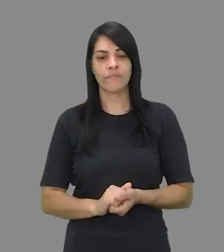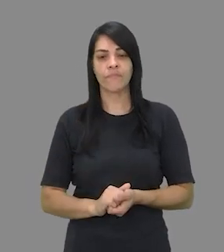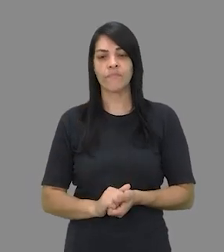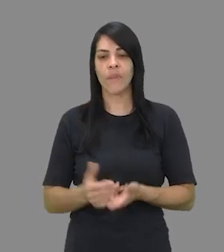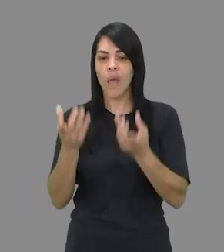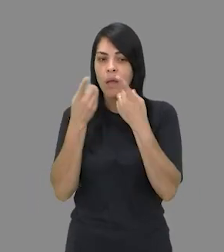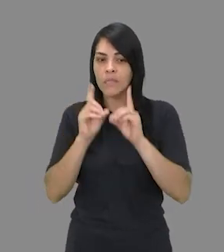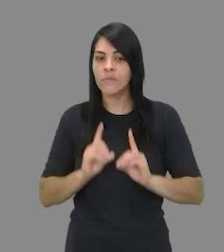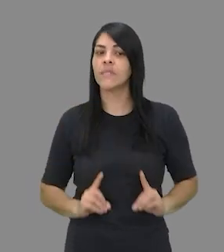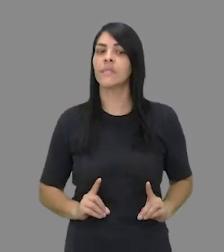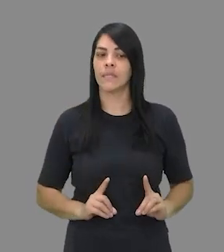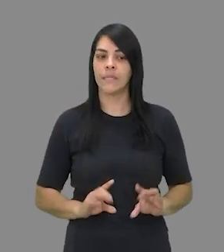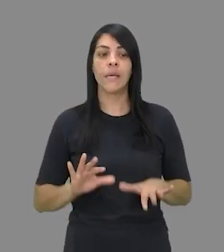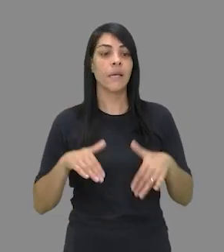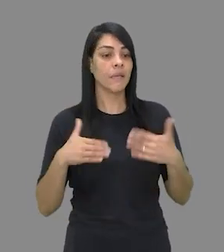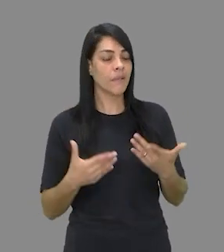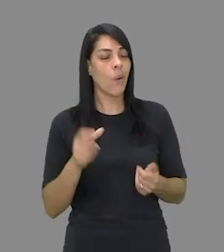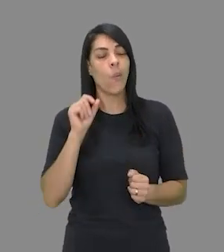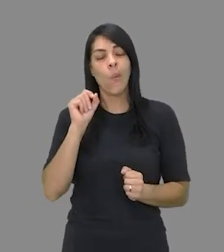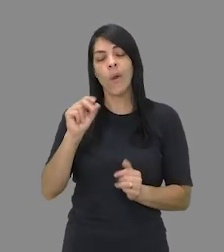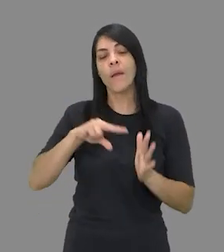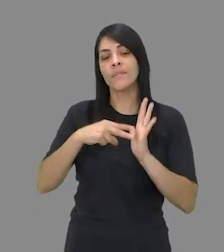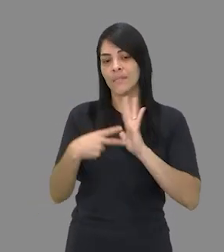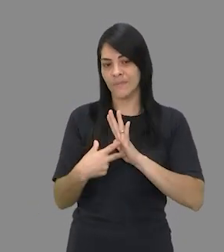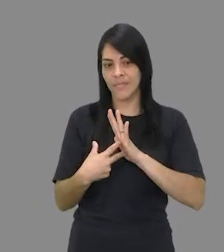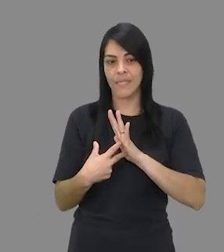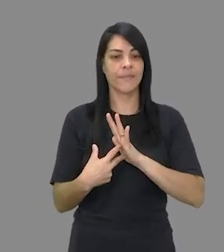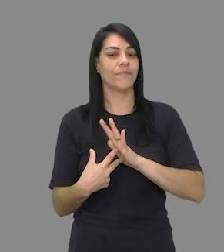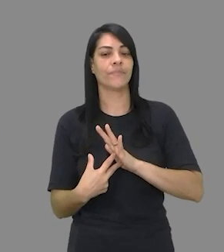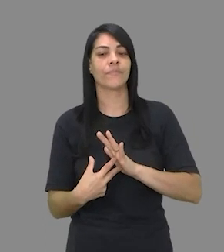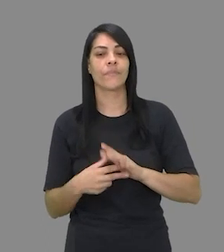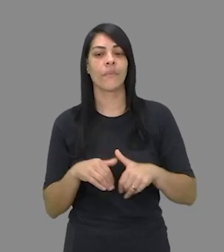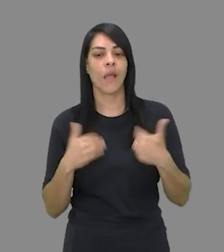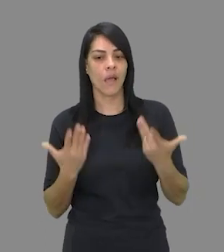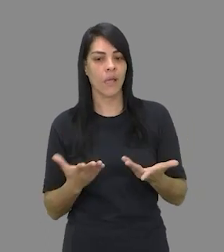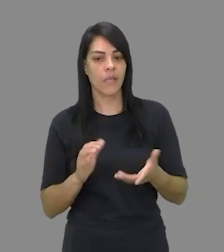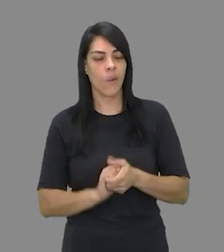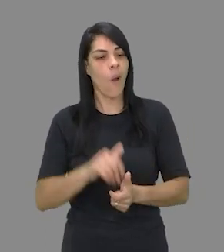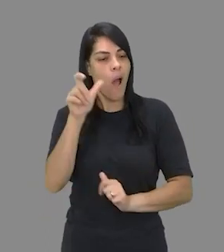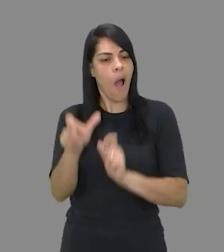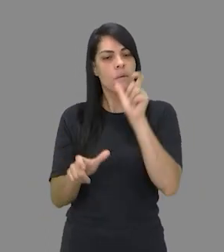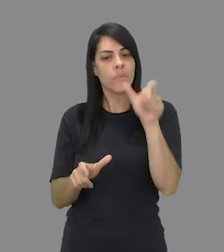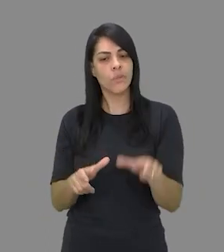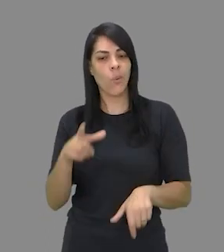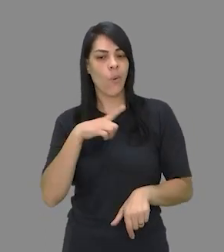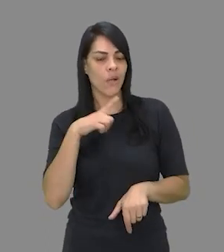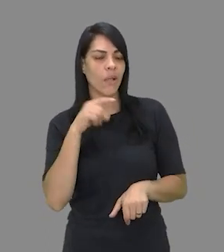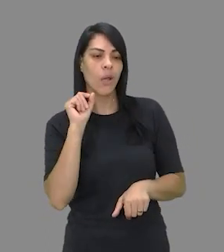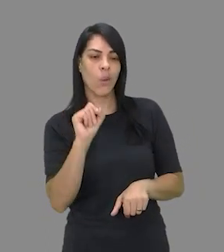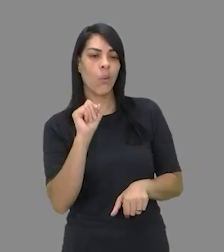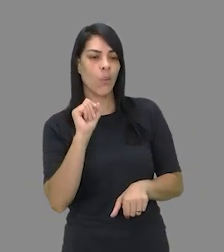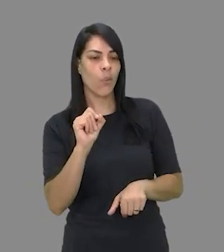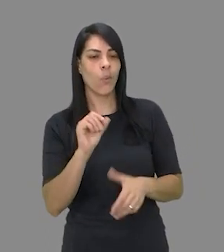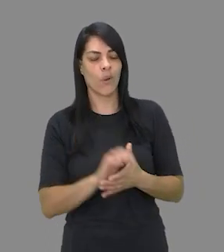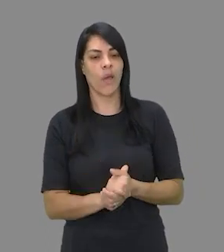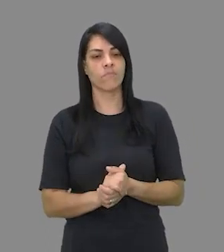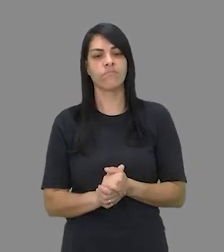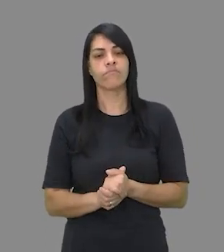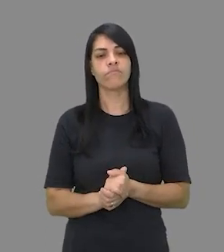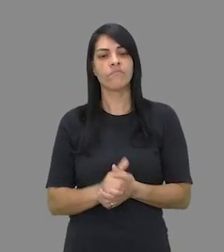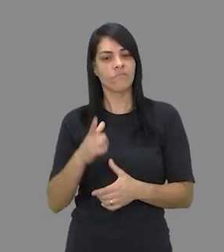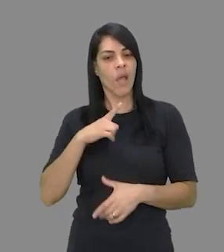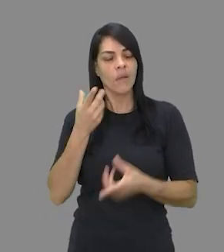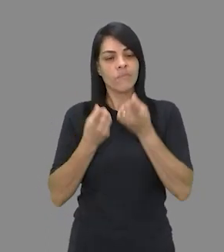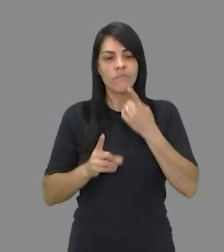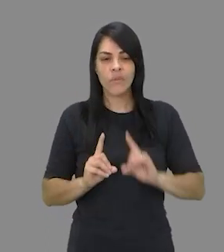à deficiência. Então, aí o que isso significa? O indivíduo ele tem uma determinada deficiência.